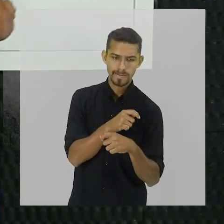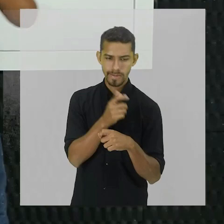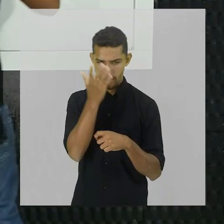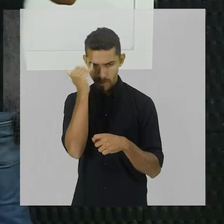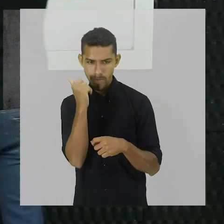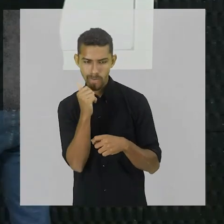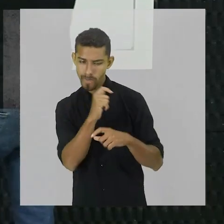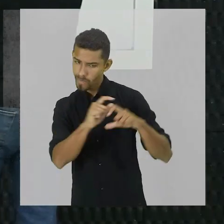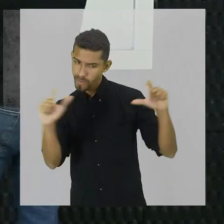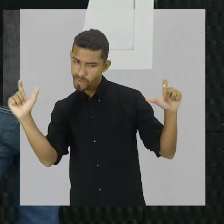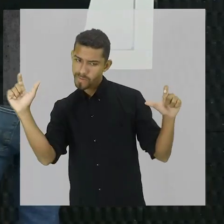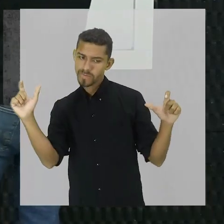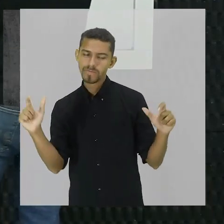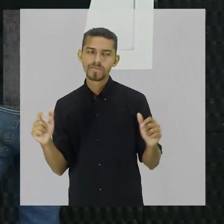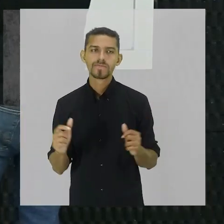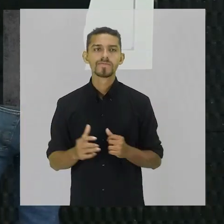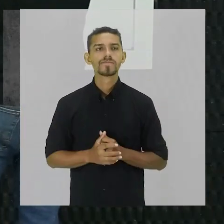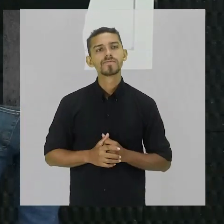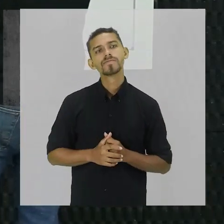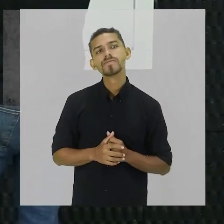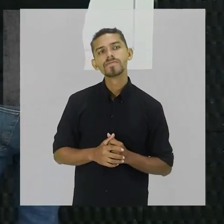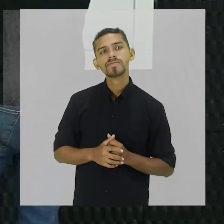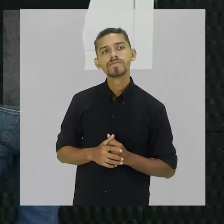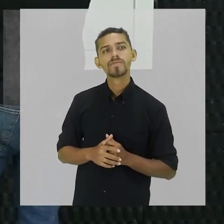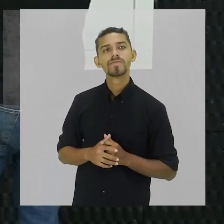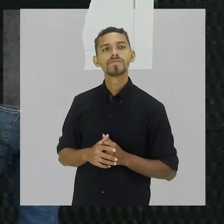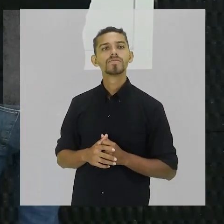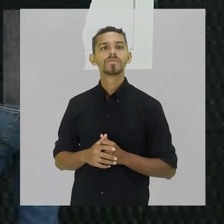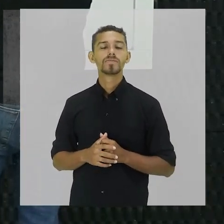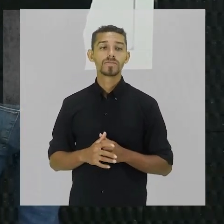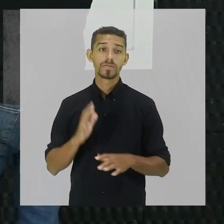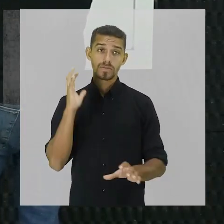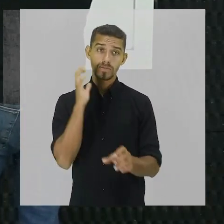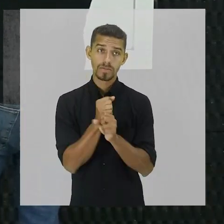figuras. Então, turma, se você fizer isso, você vai encontrar 32